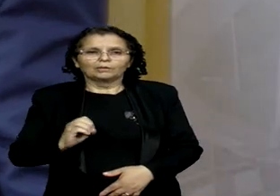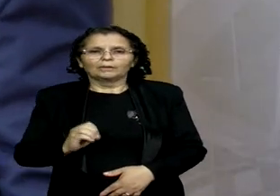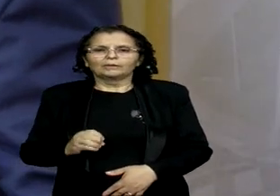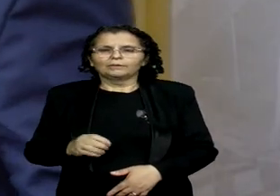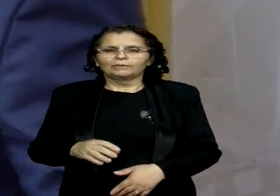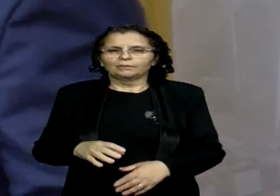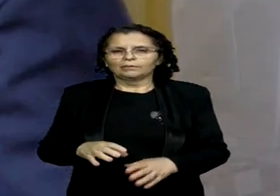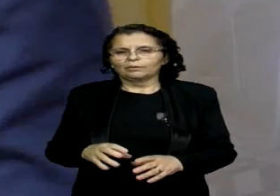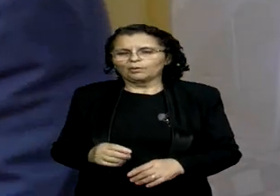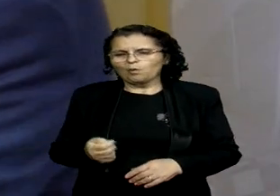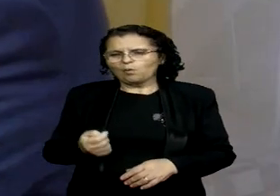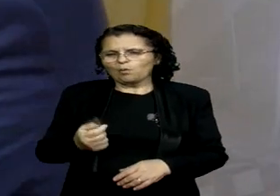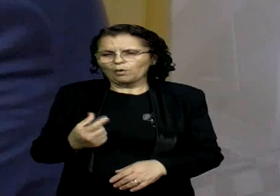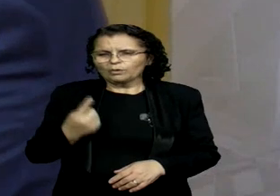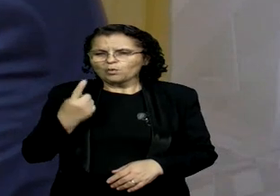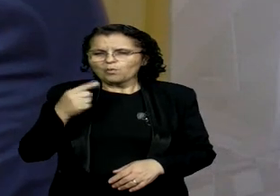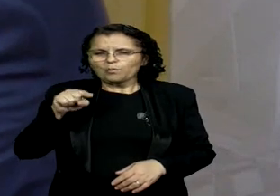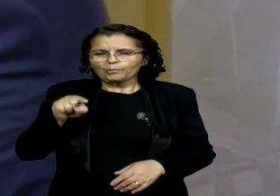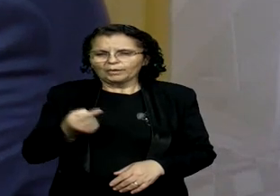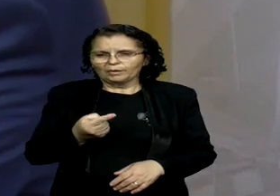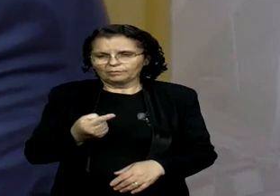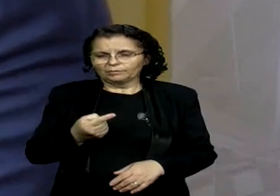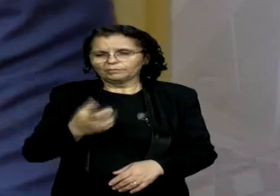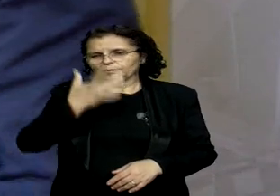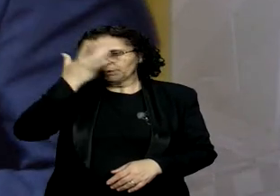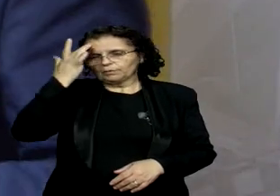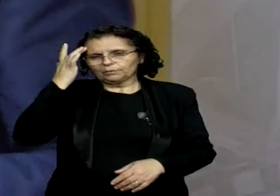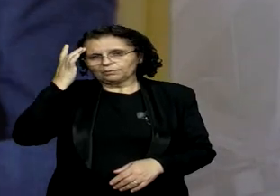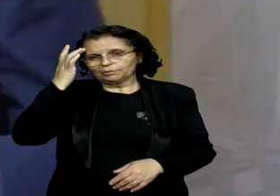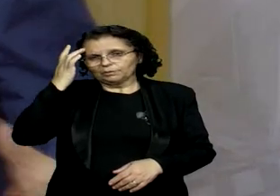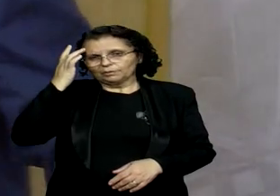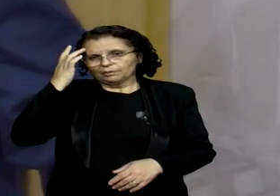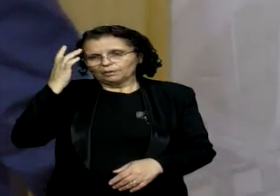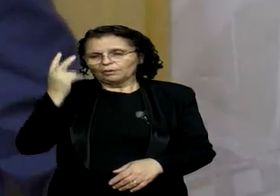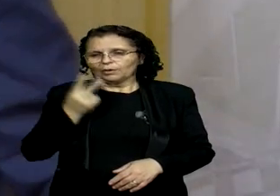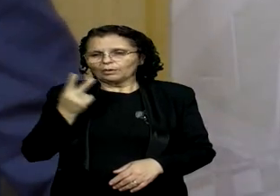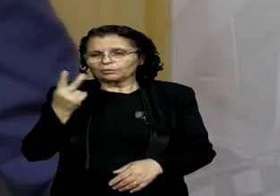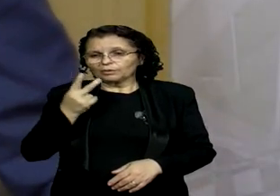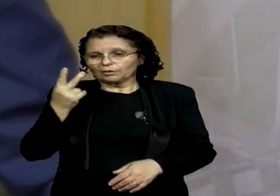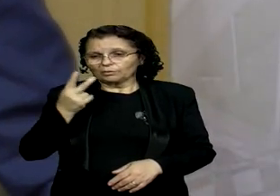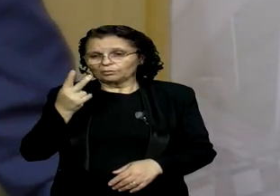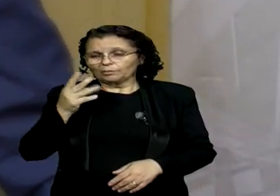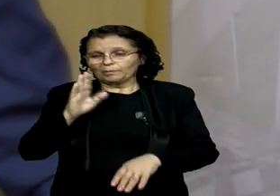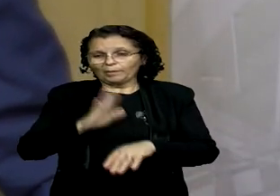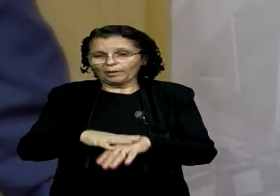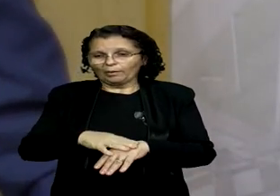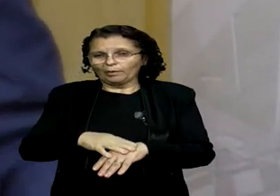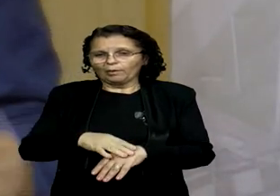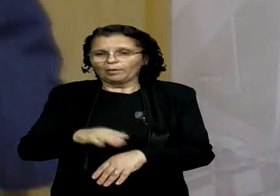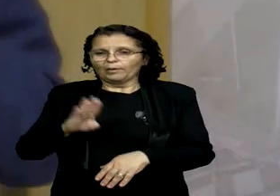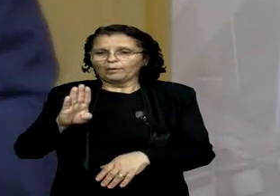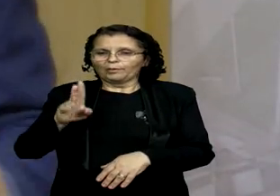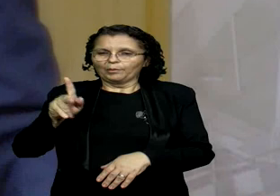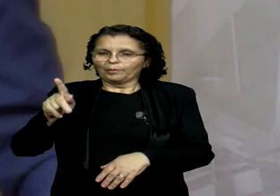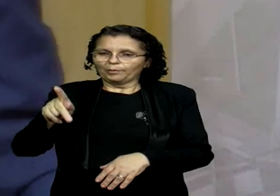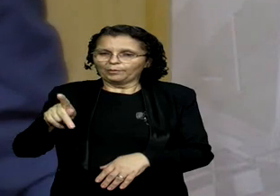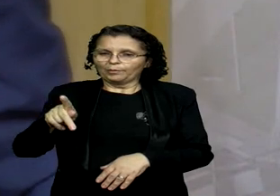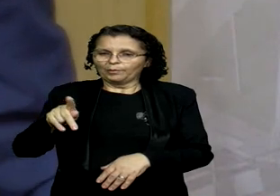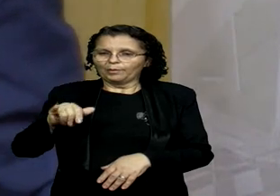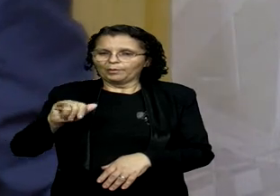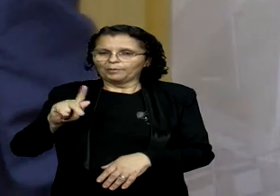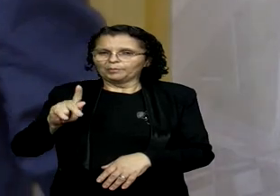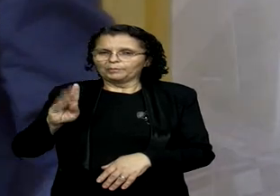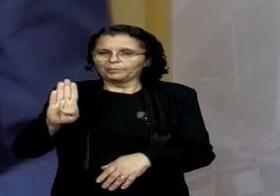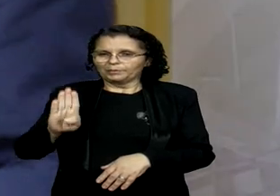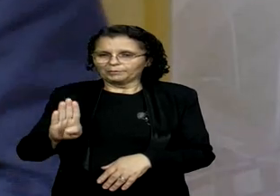uma cidade de quase 1 milhão de habitantes, uma cidade que é o segundo PIB do Estado de São Paulo, o sétimo PIB do